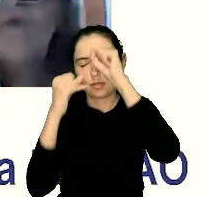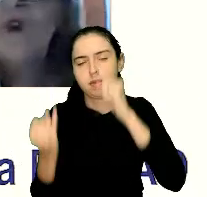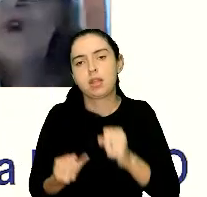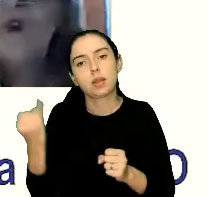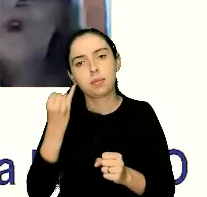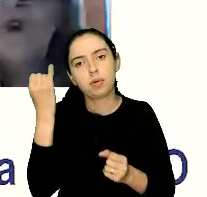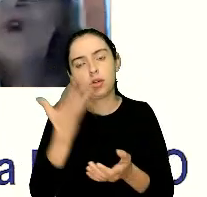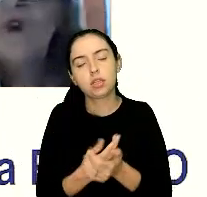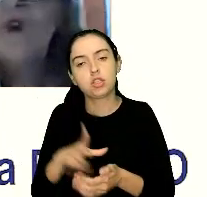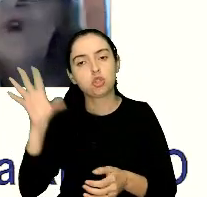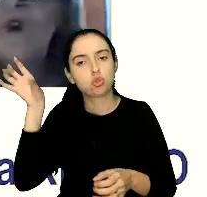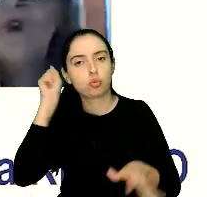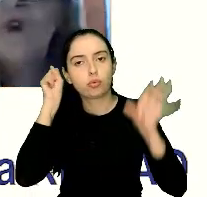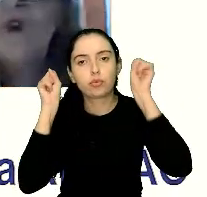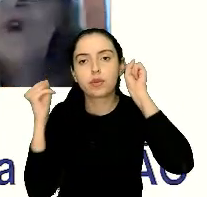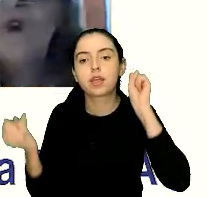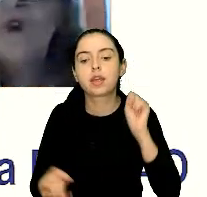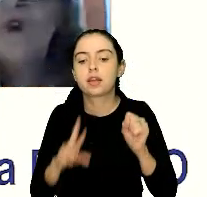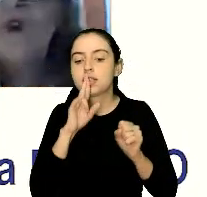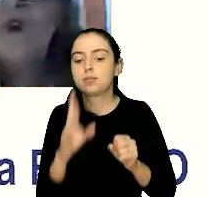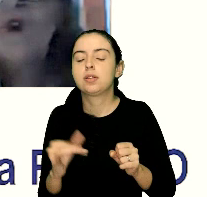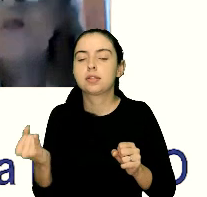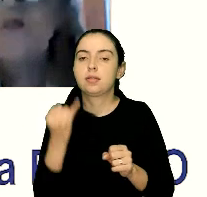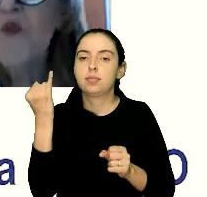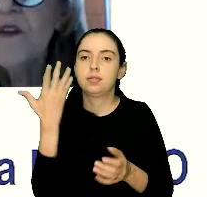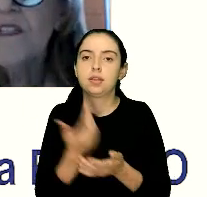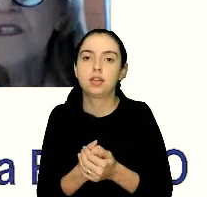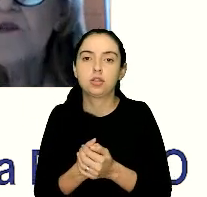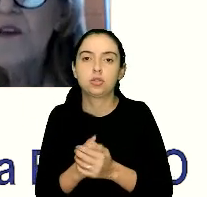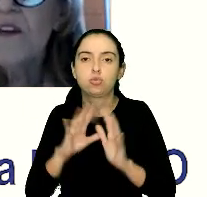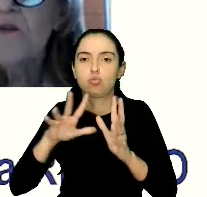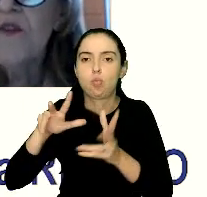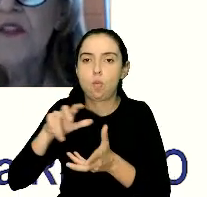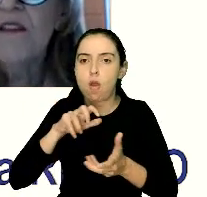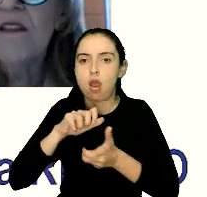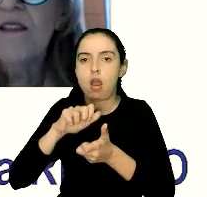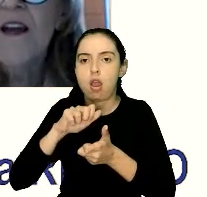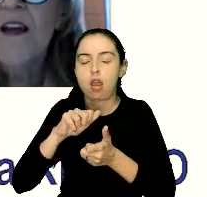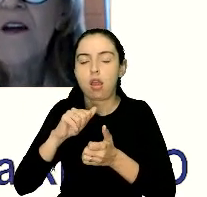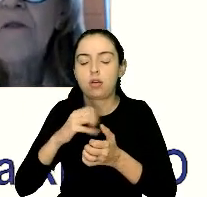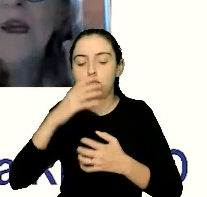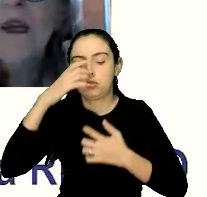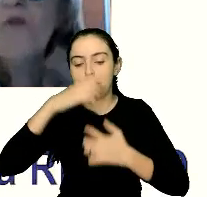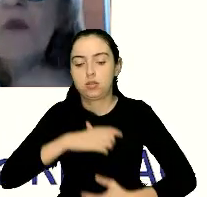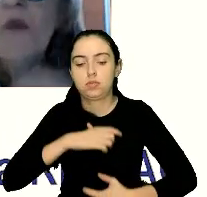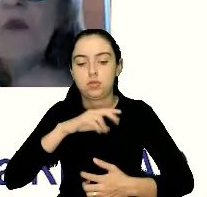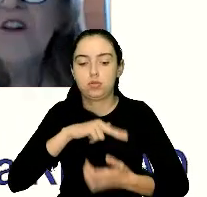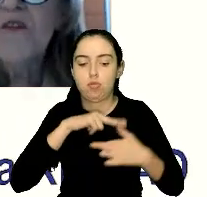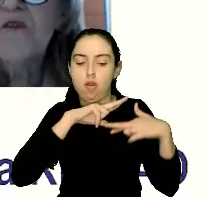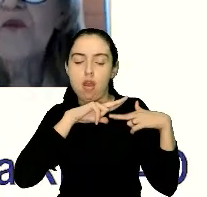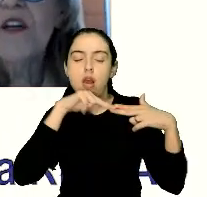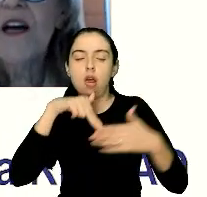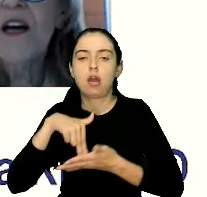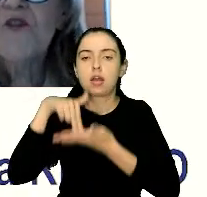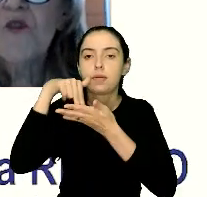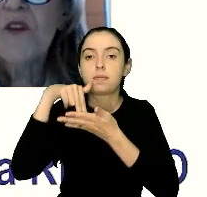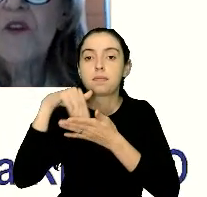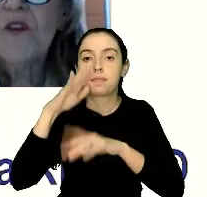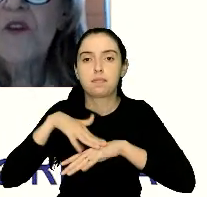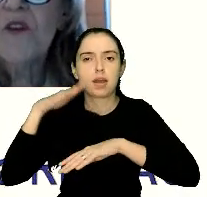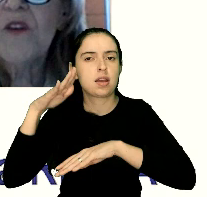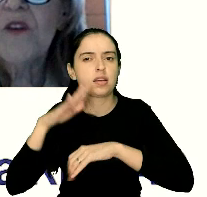ouvir respostas é importante. O eco nas pessoas, isso vale para os líderes, é muito mais afetivo